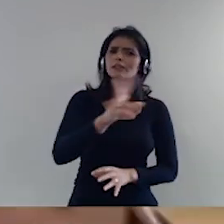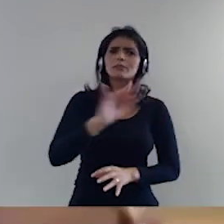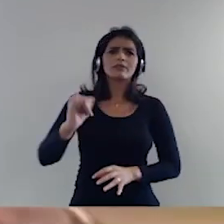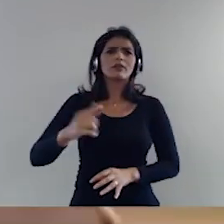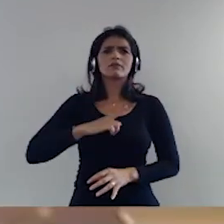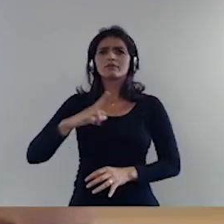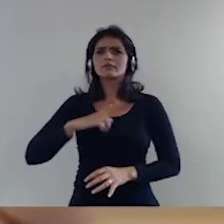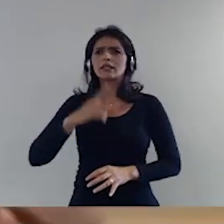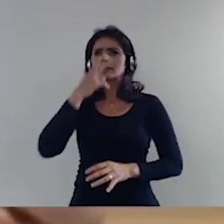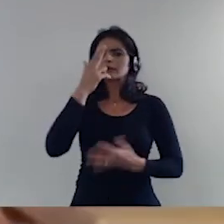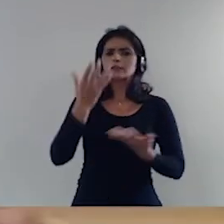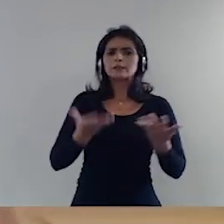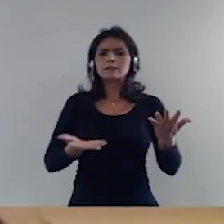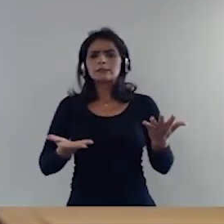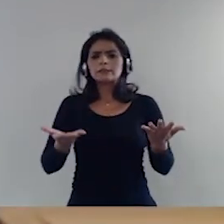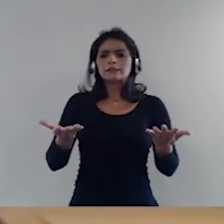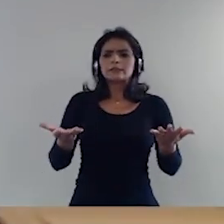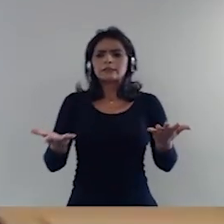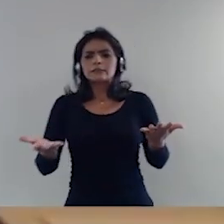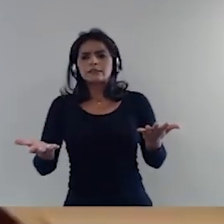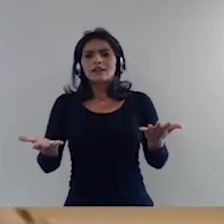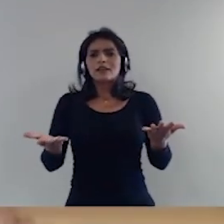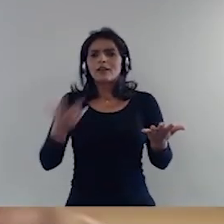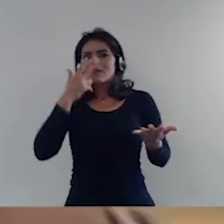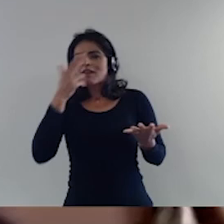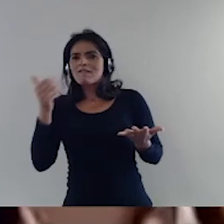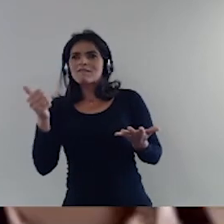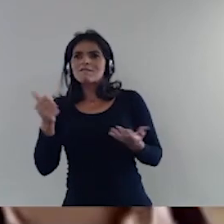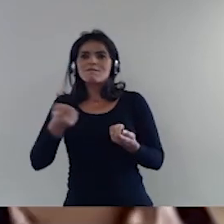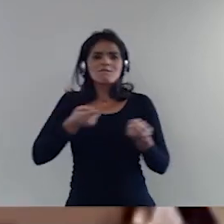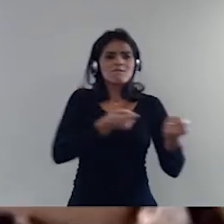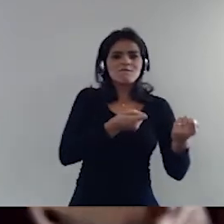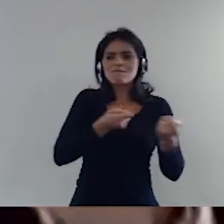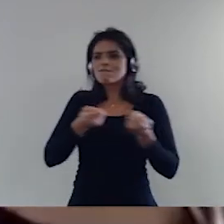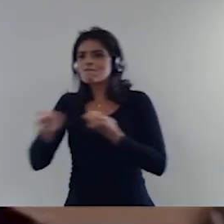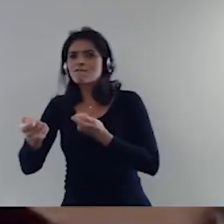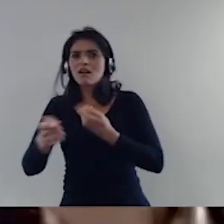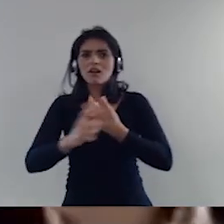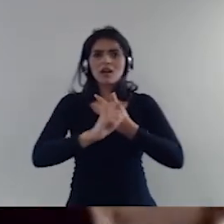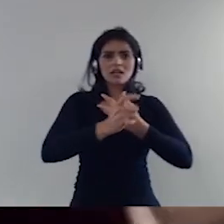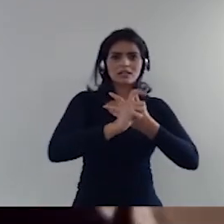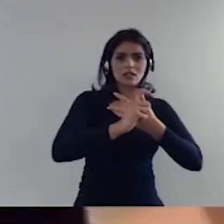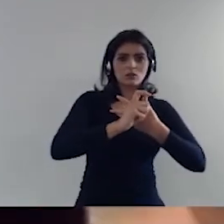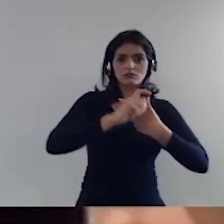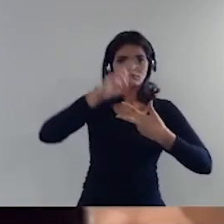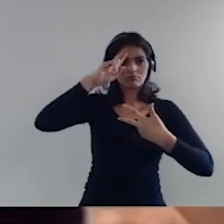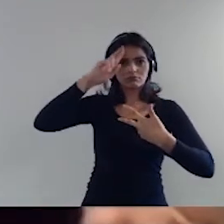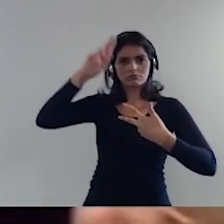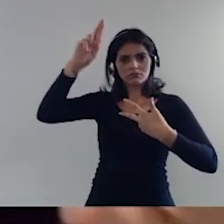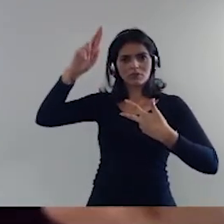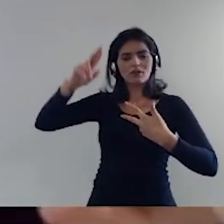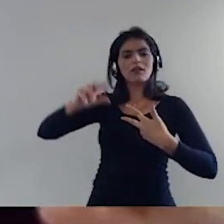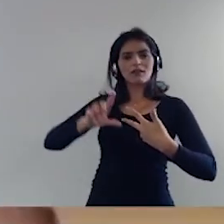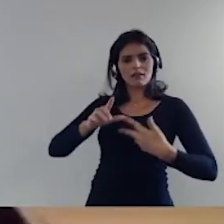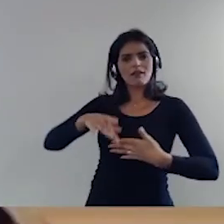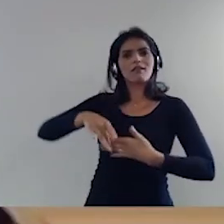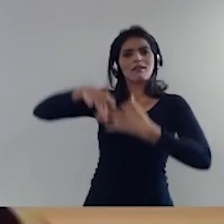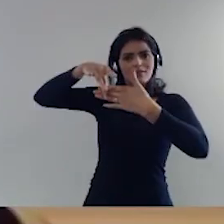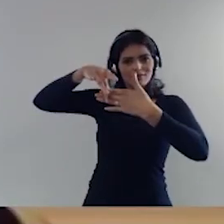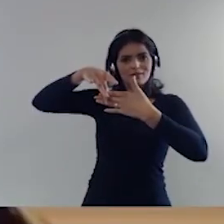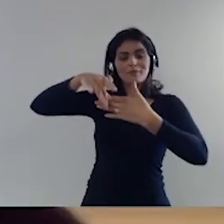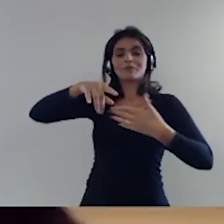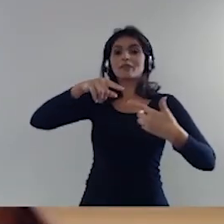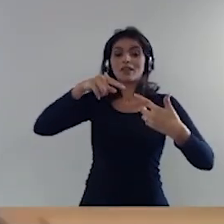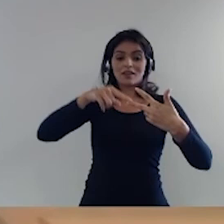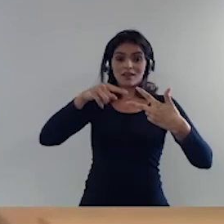algum grau de tensão e algum grau de fricção entre o poder executivo, que lidera o exercício do poder político, e as